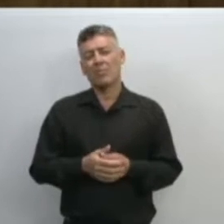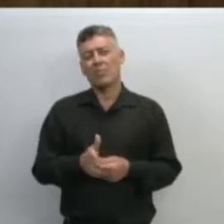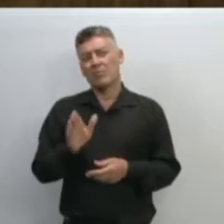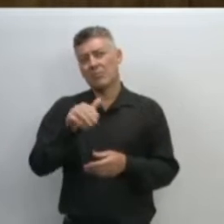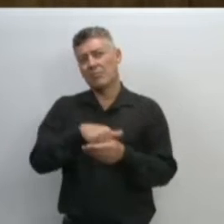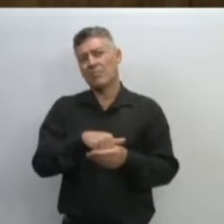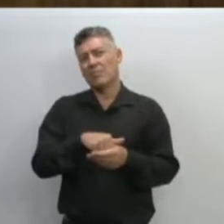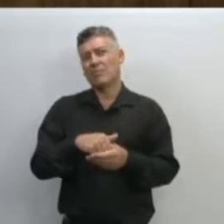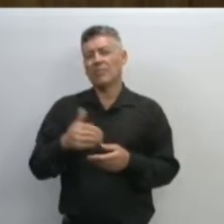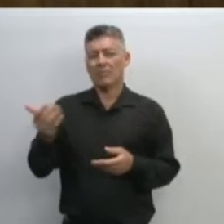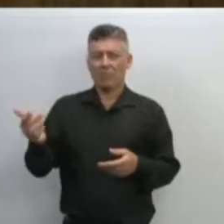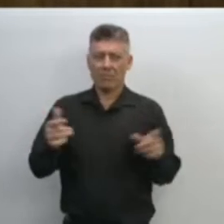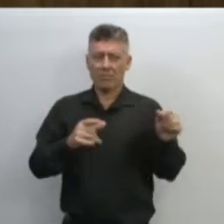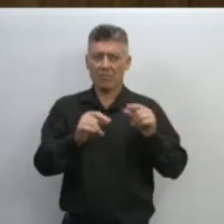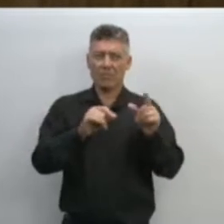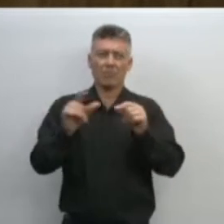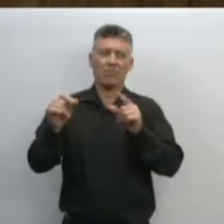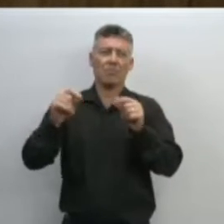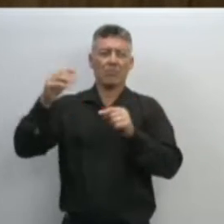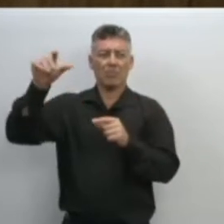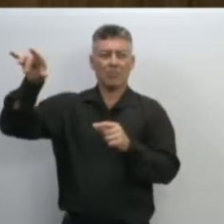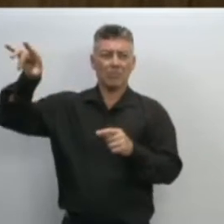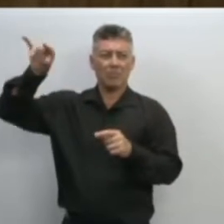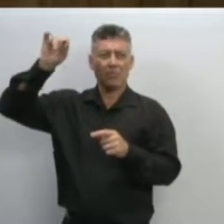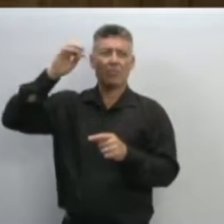foi muito bem votada na capital.